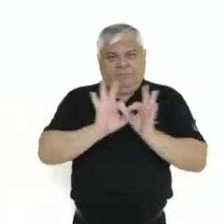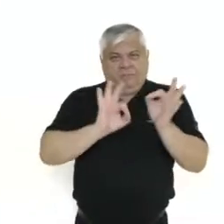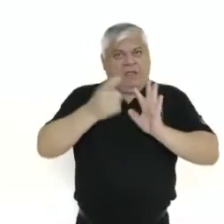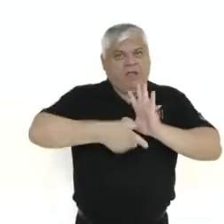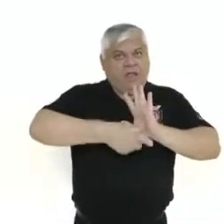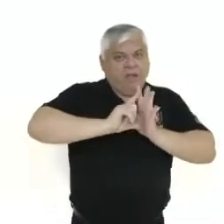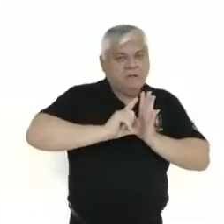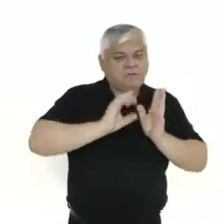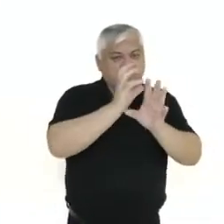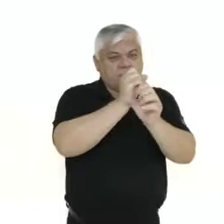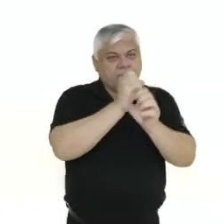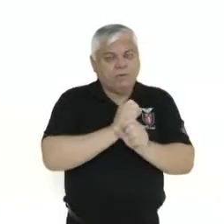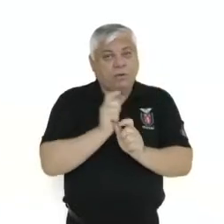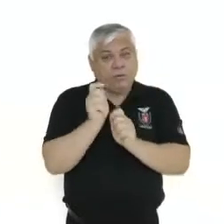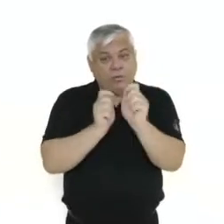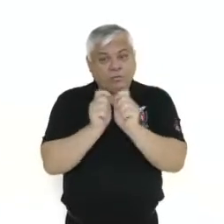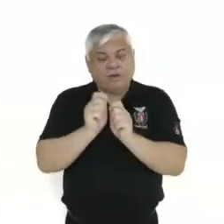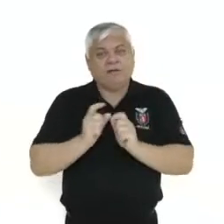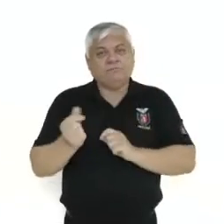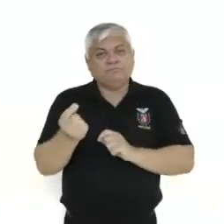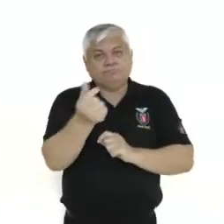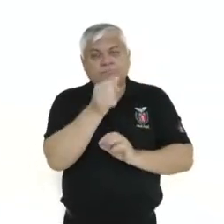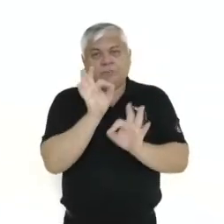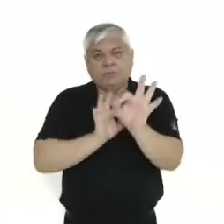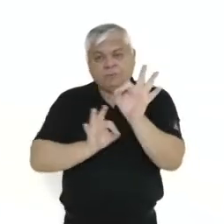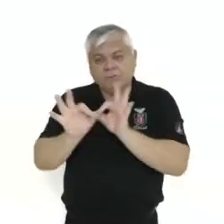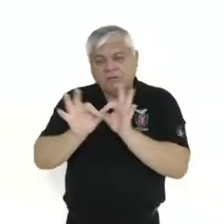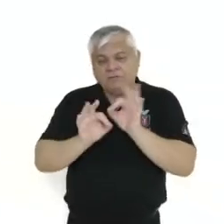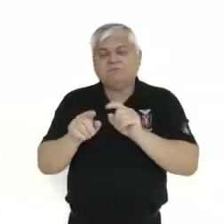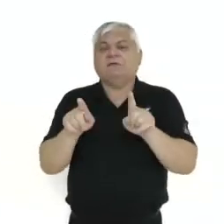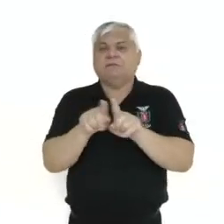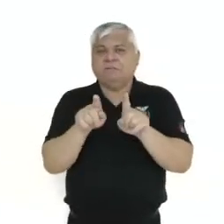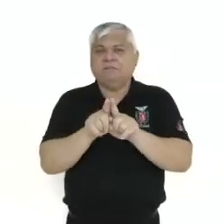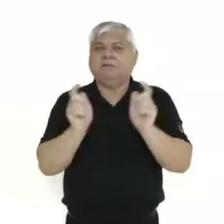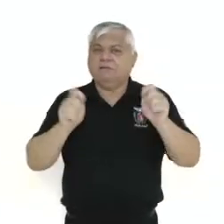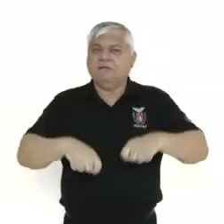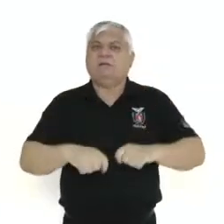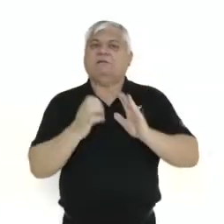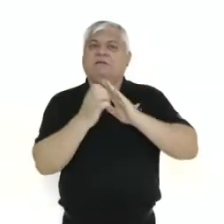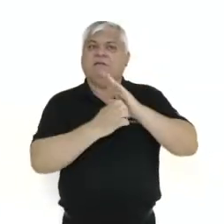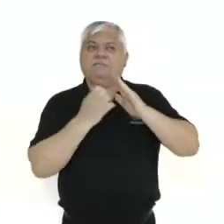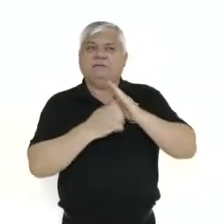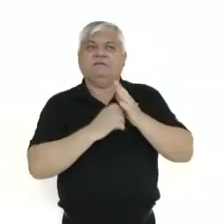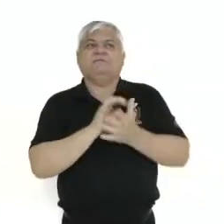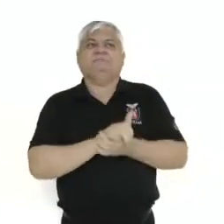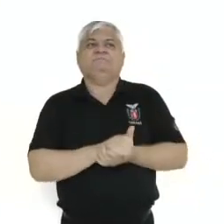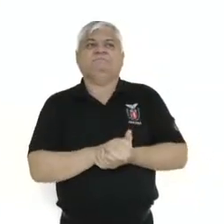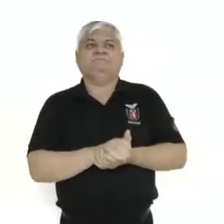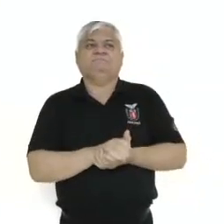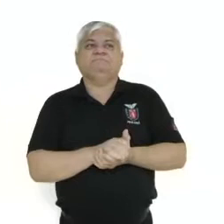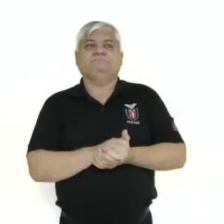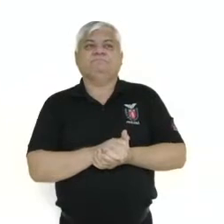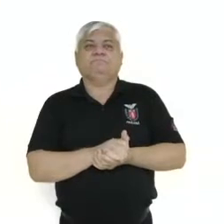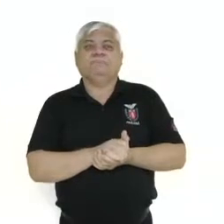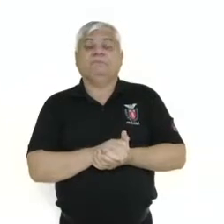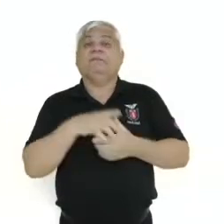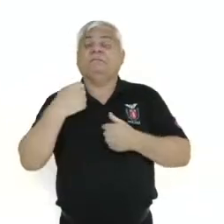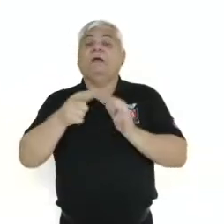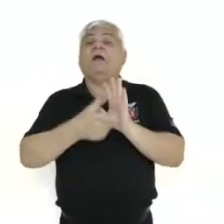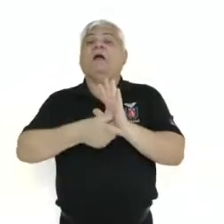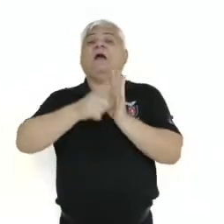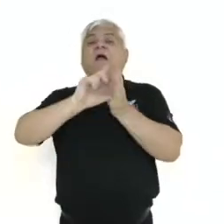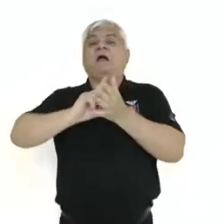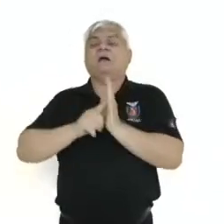e controlar suas finanças para organizar o orçamento de sua empresa, que é preciso fazer um levantamento